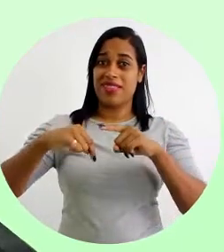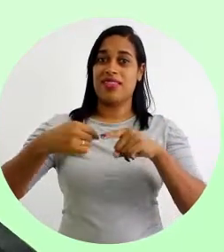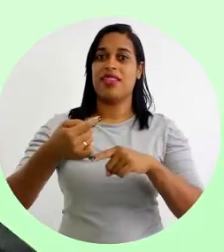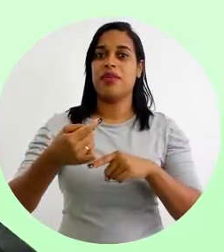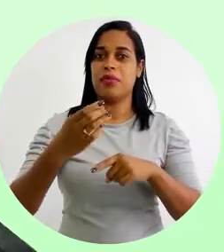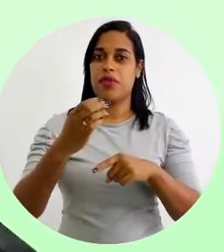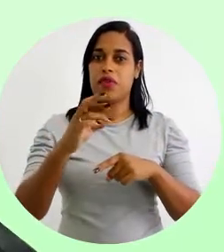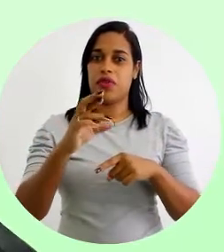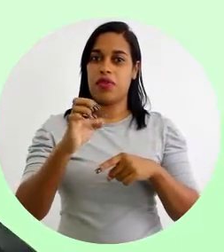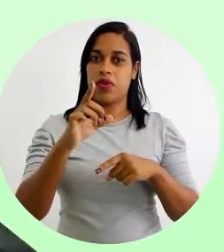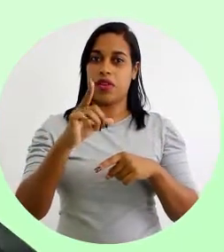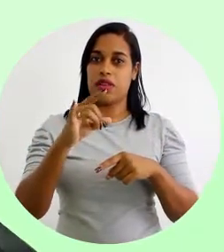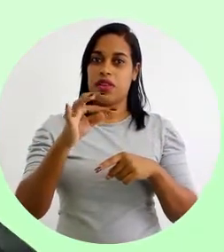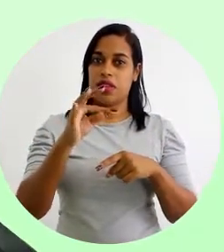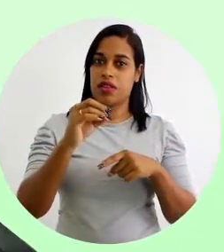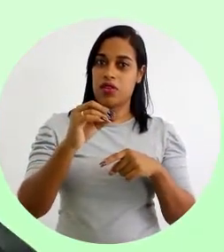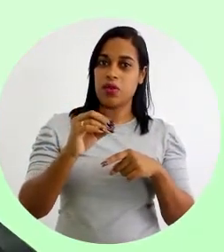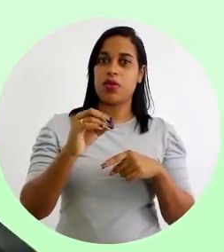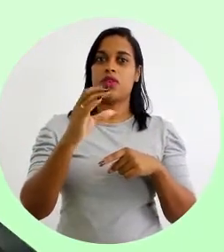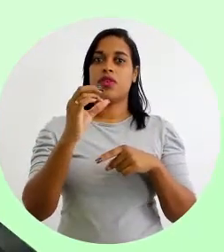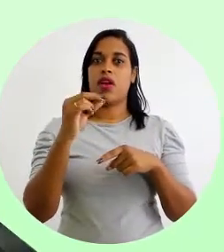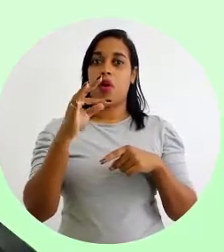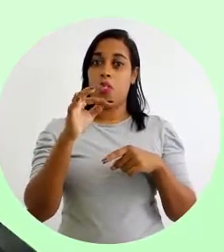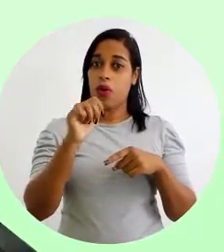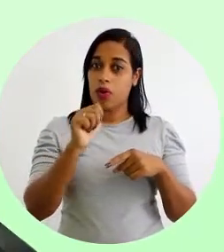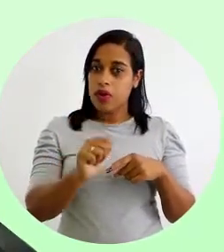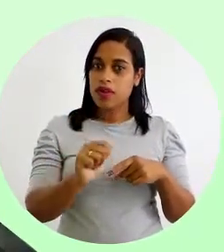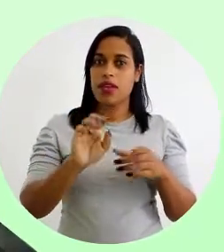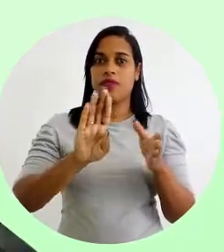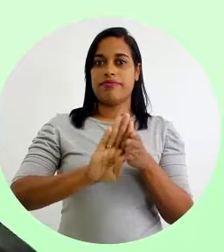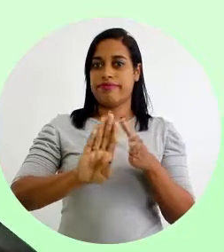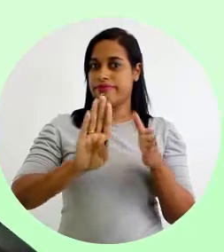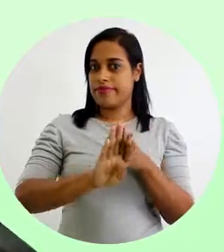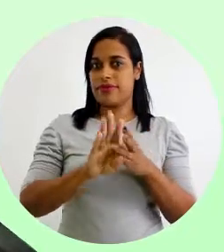da conta, que foi efetuado o crédito na conta corrente,